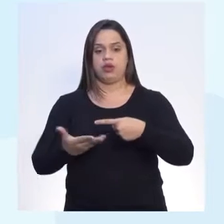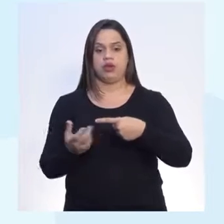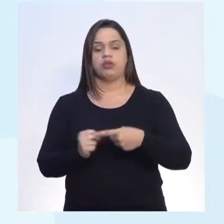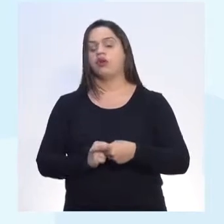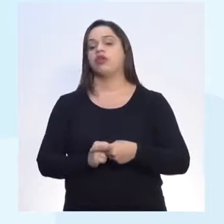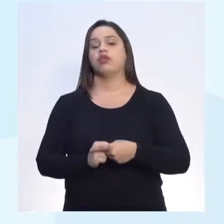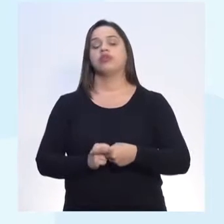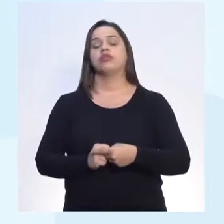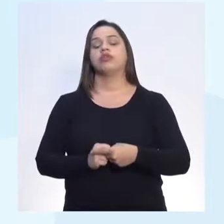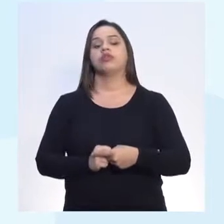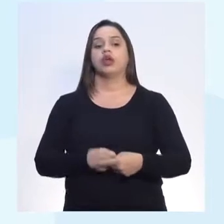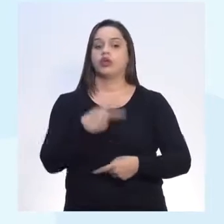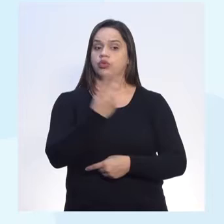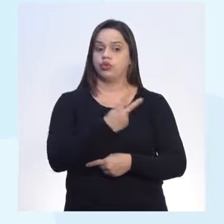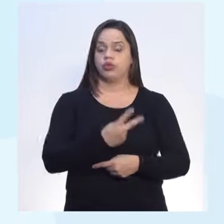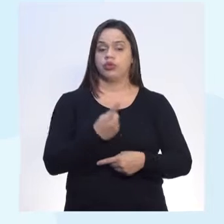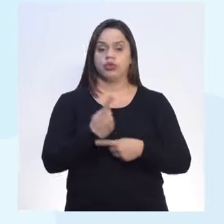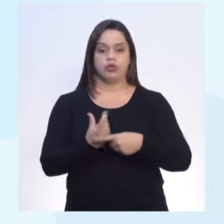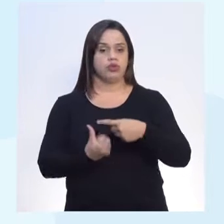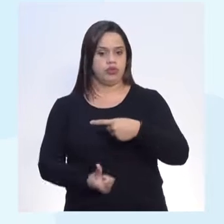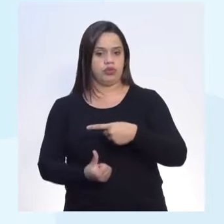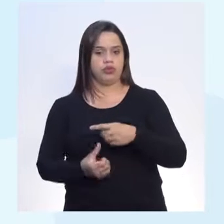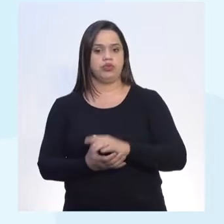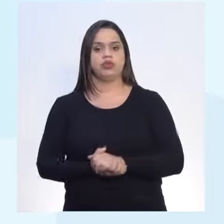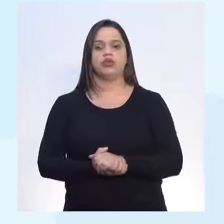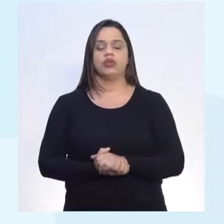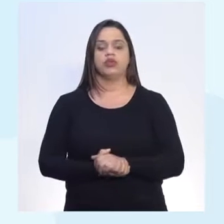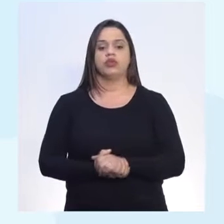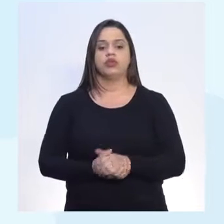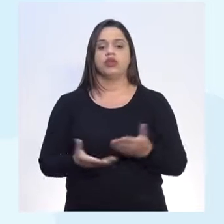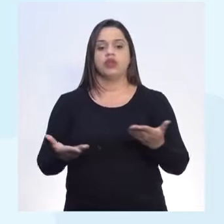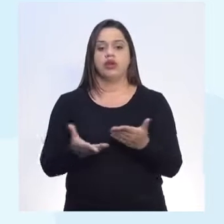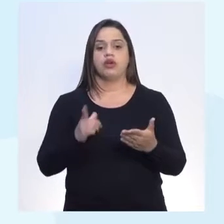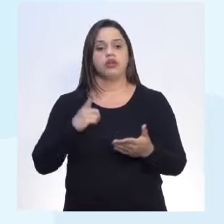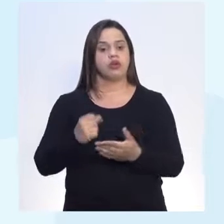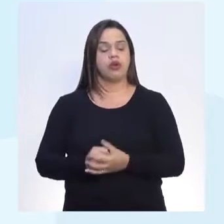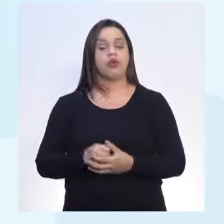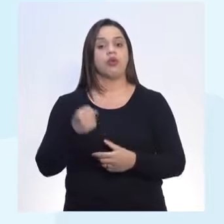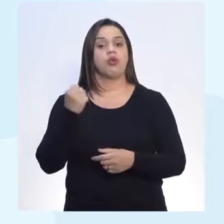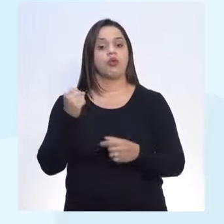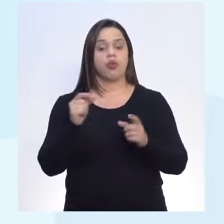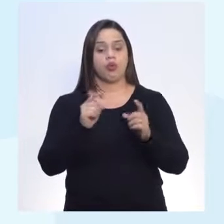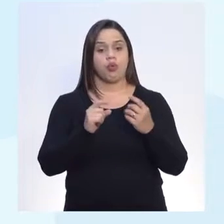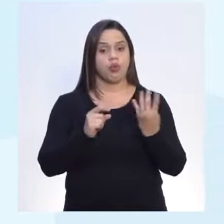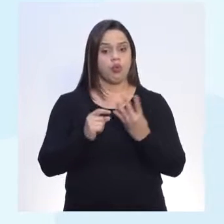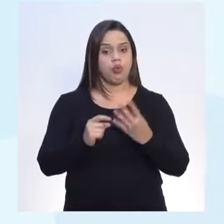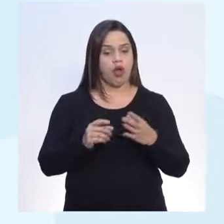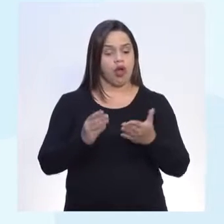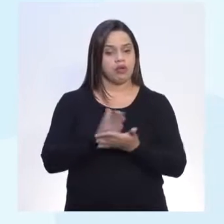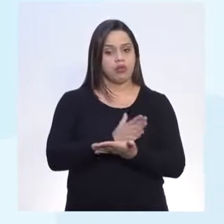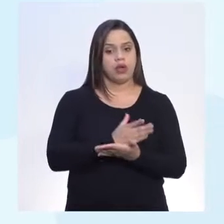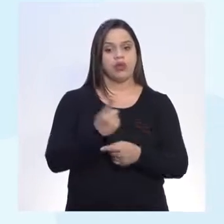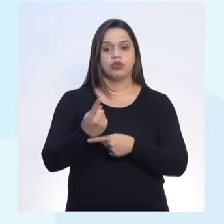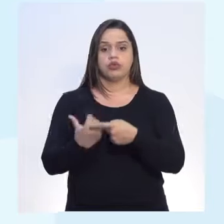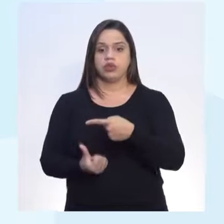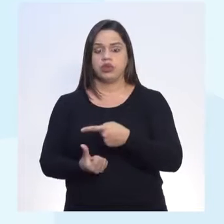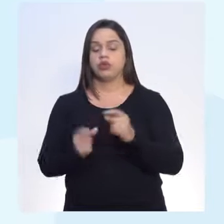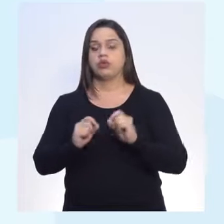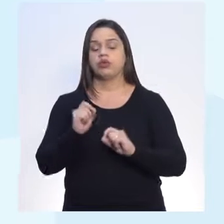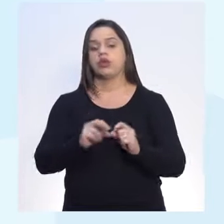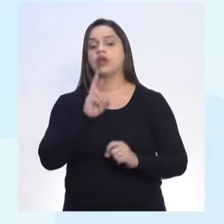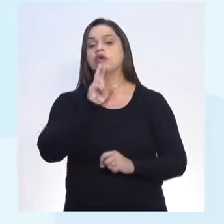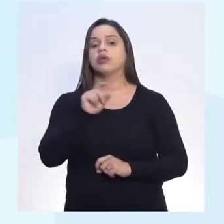de 1/6. Eu tenho 3 partes de 1/6 e eu tenho 4 partes. Ou seja, resposta aí é